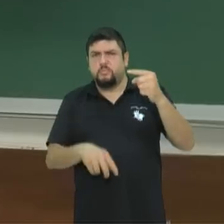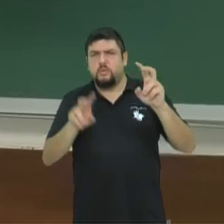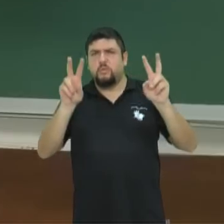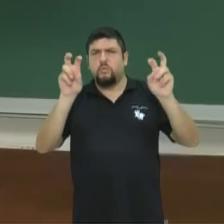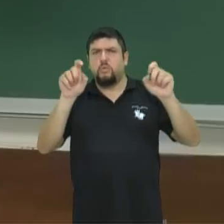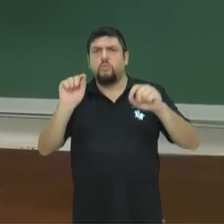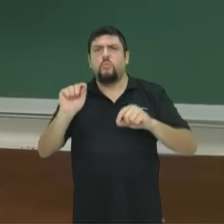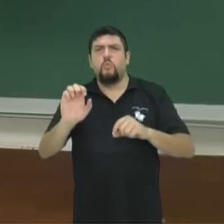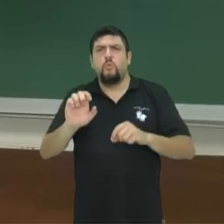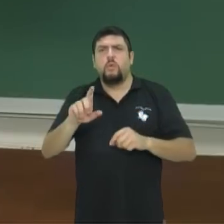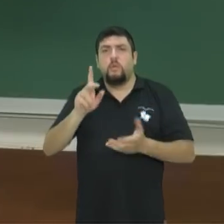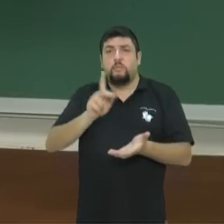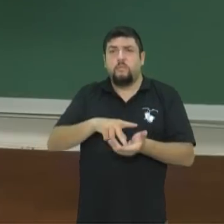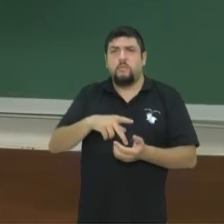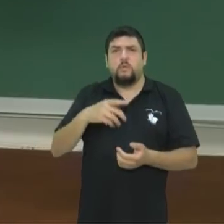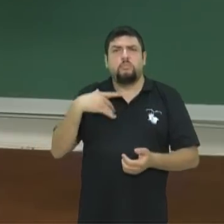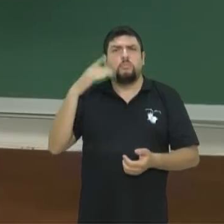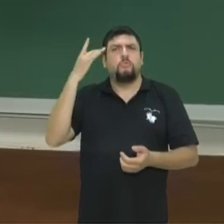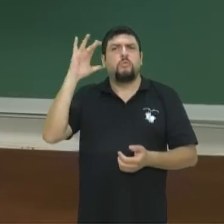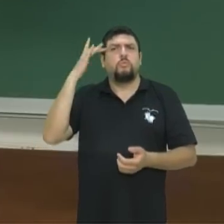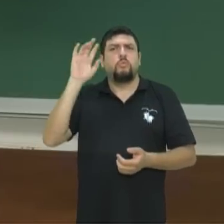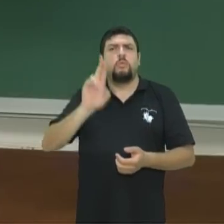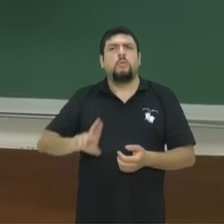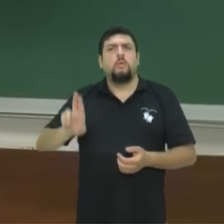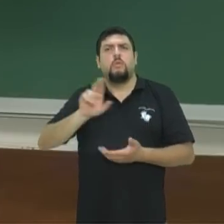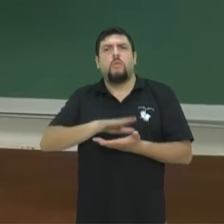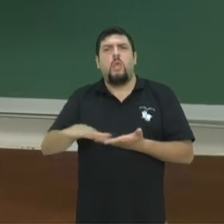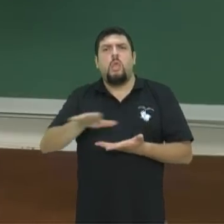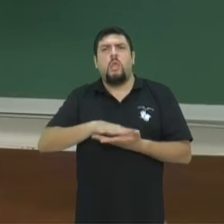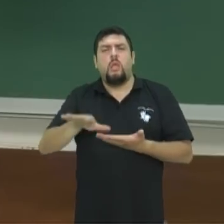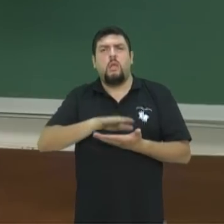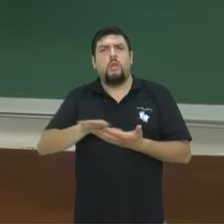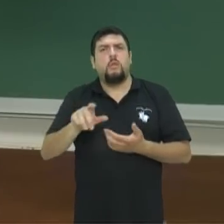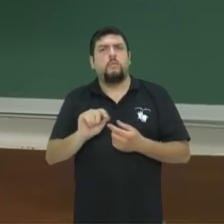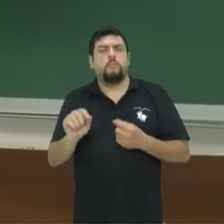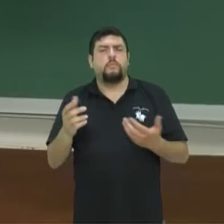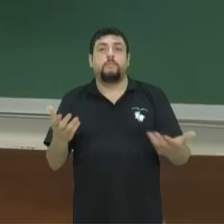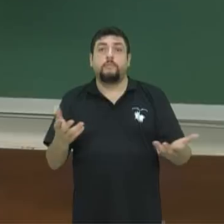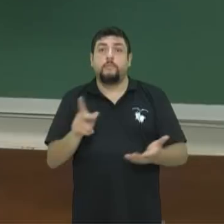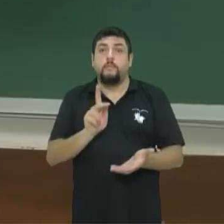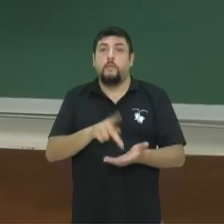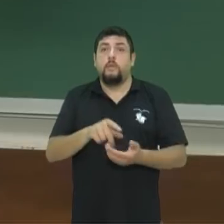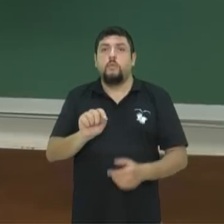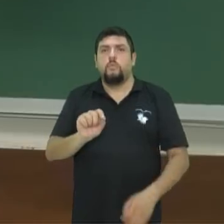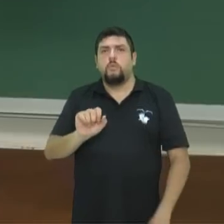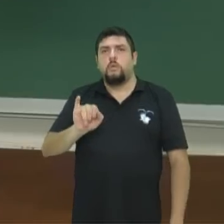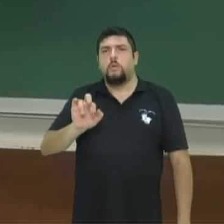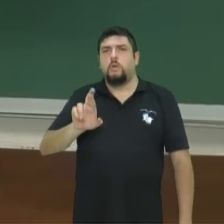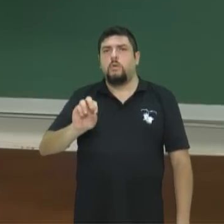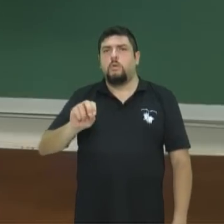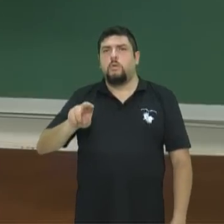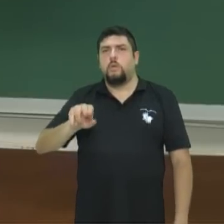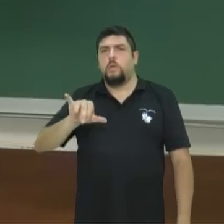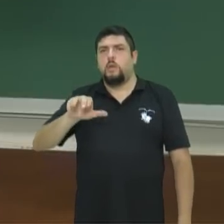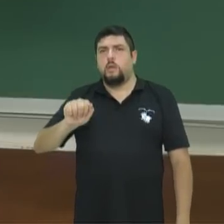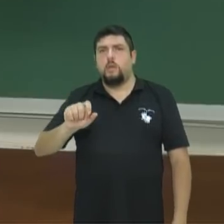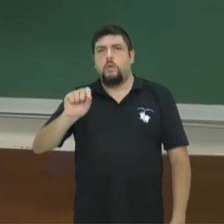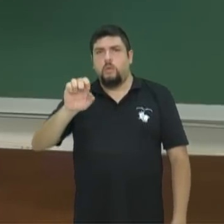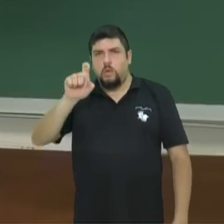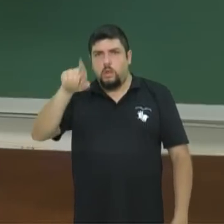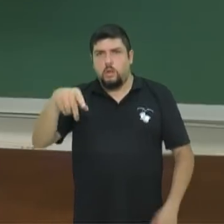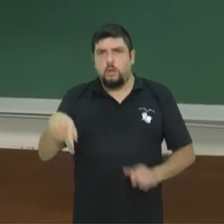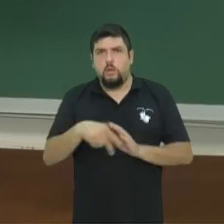não houve economia, né, na compulsão pela alimentação ali. Então a gente tem a ironia, que são os elementos